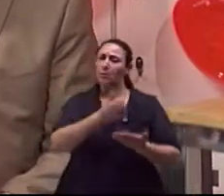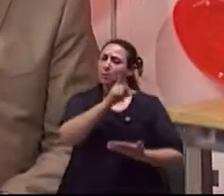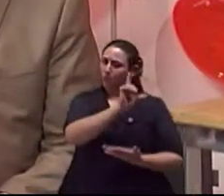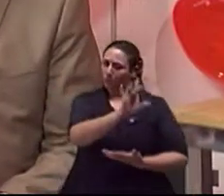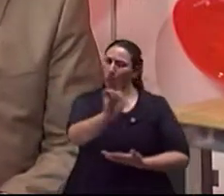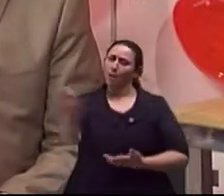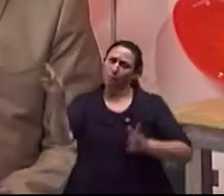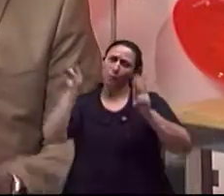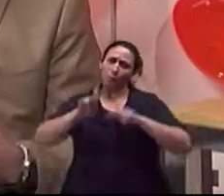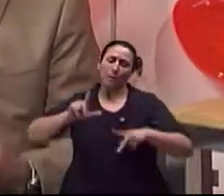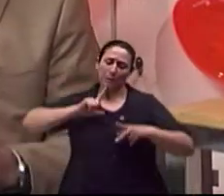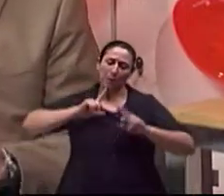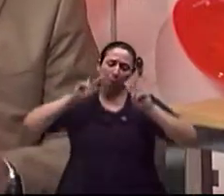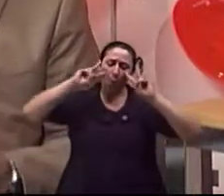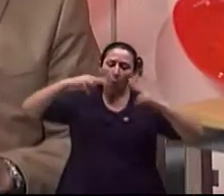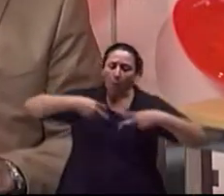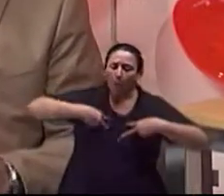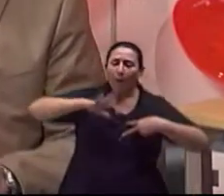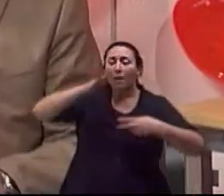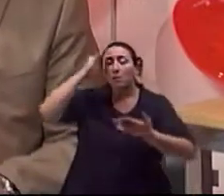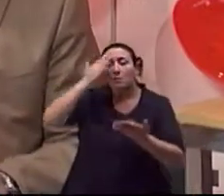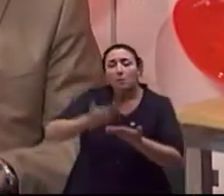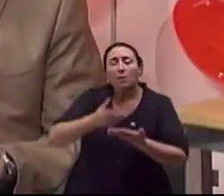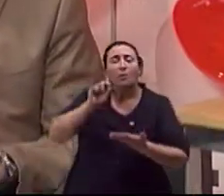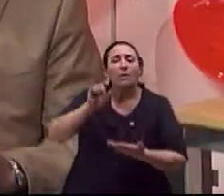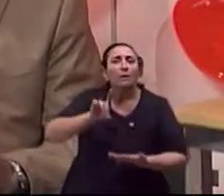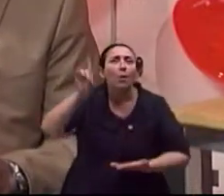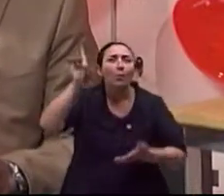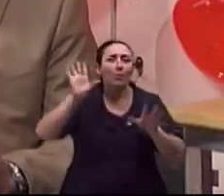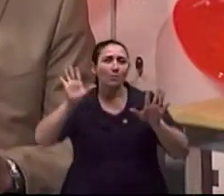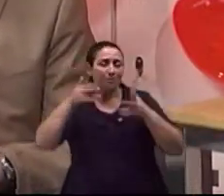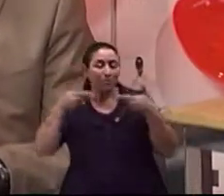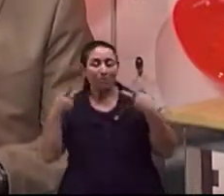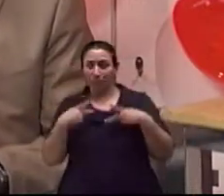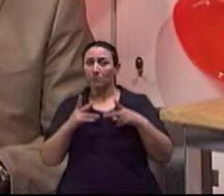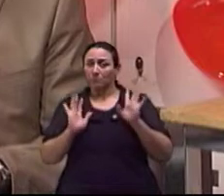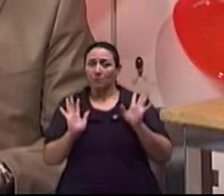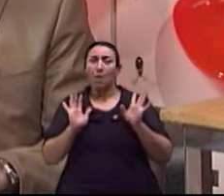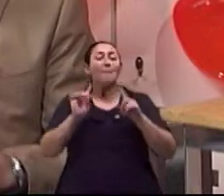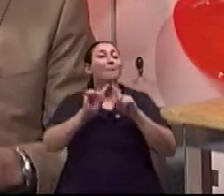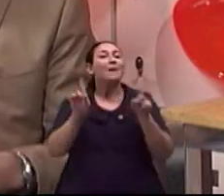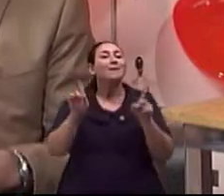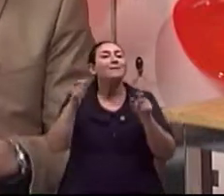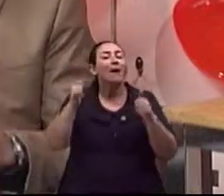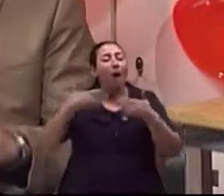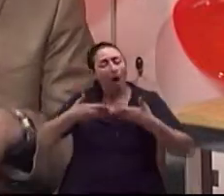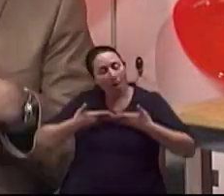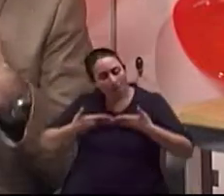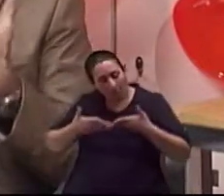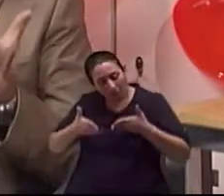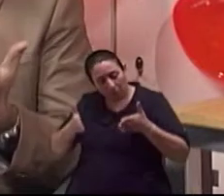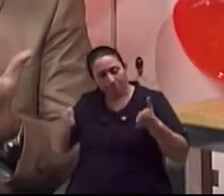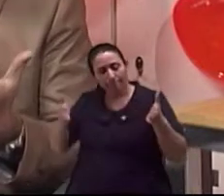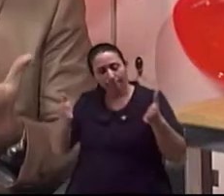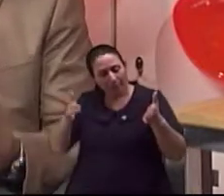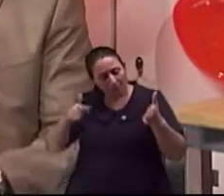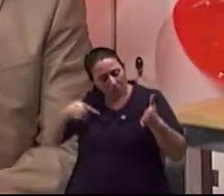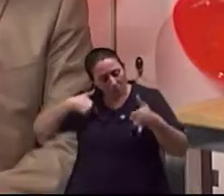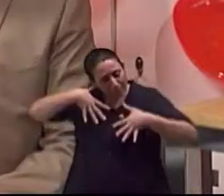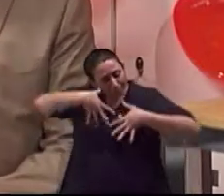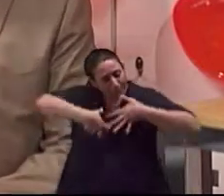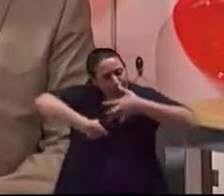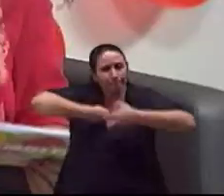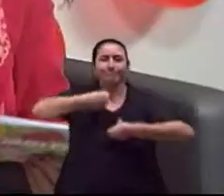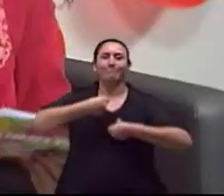profundamente também mas principalmente o que é que significa essa porta aberta que há dentro da gente em relação ao Ir Além de